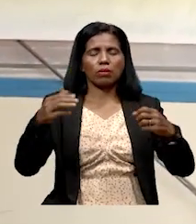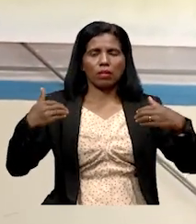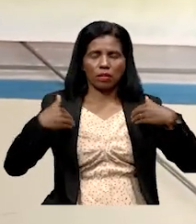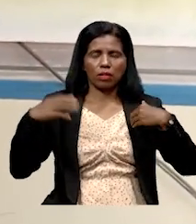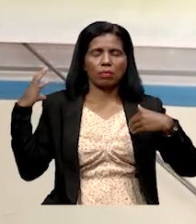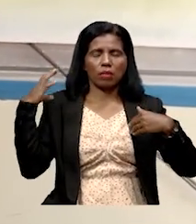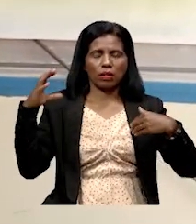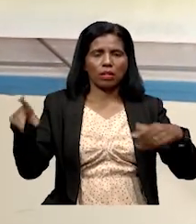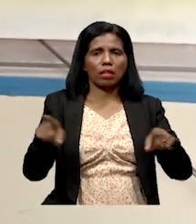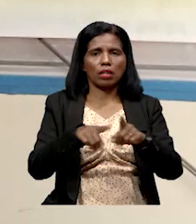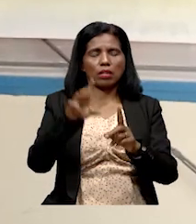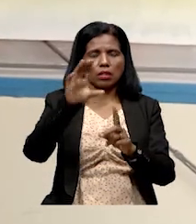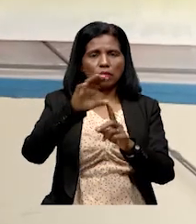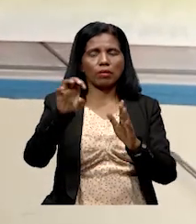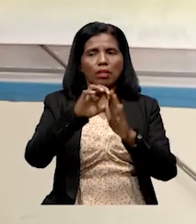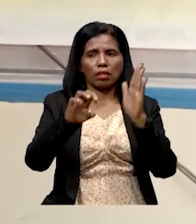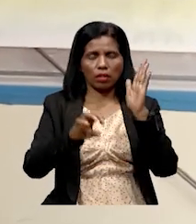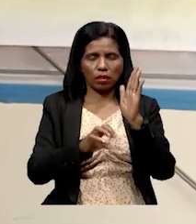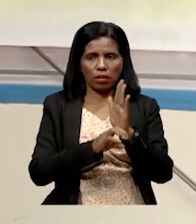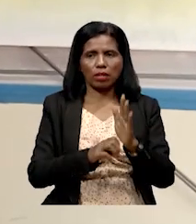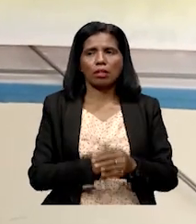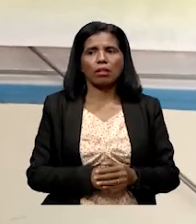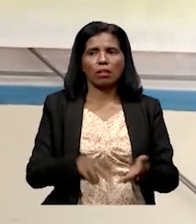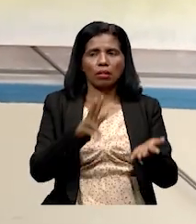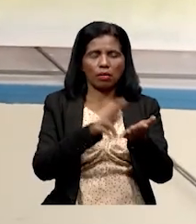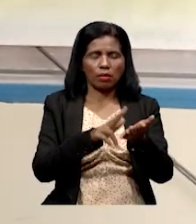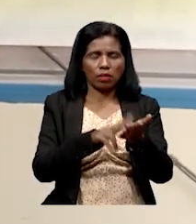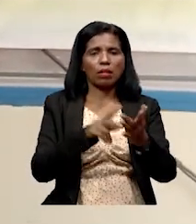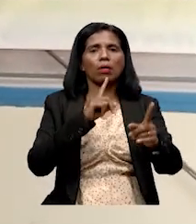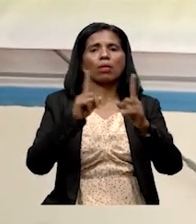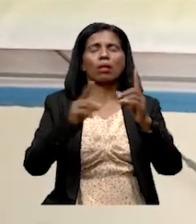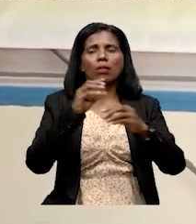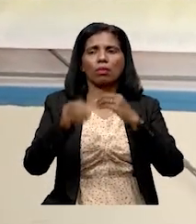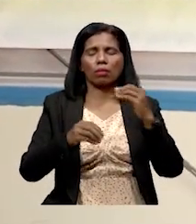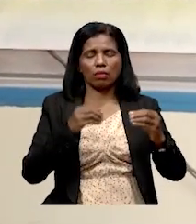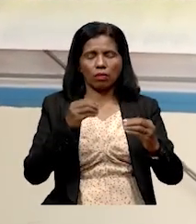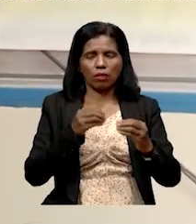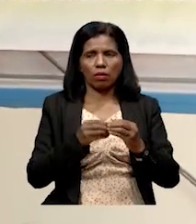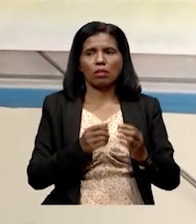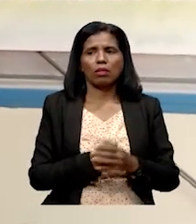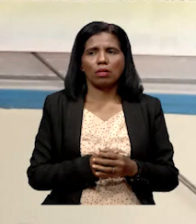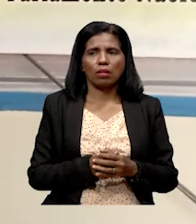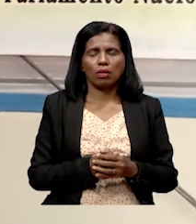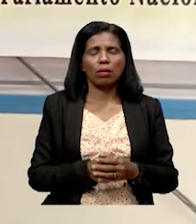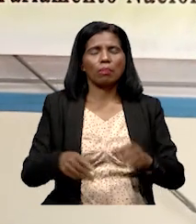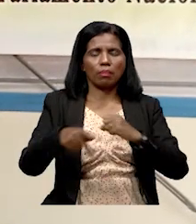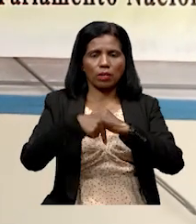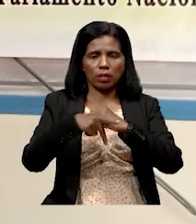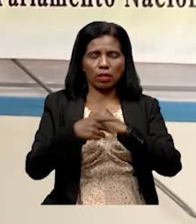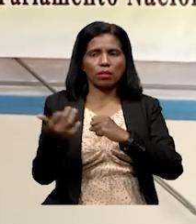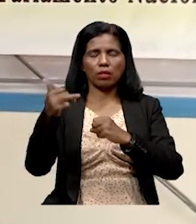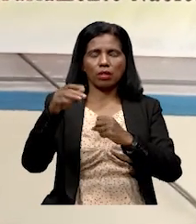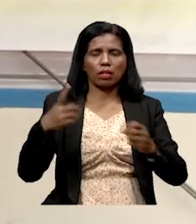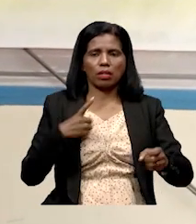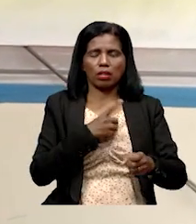de estado para iniciar qualquer diálogo mas matéria da ne colia coronada de um tratado dia colia ho bancada sira deputado